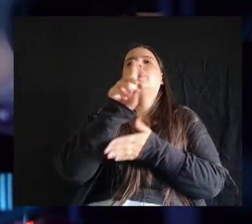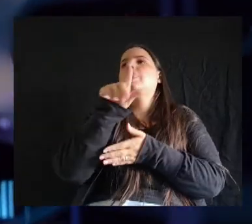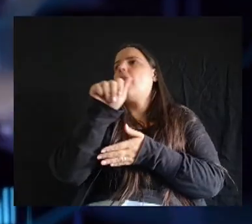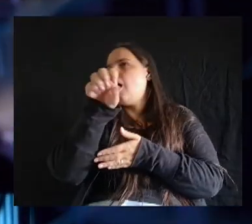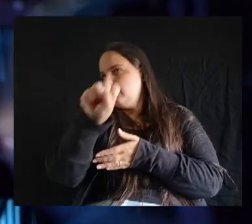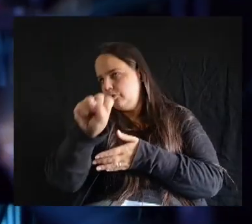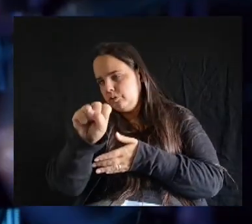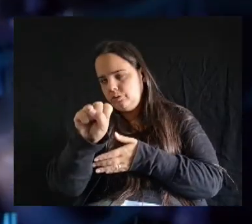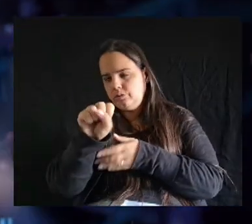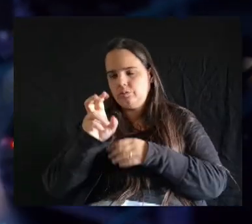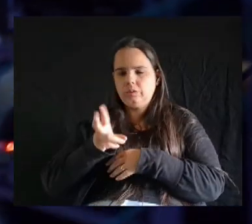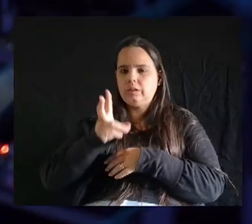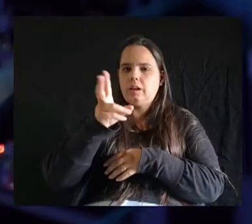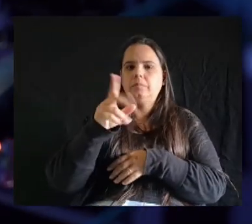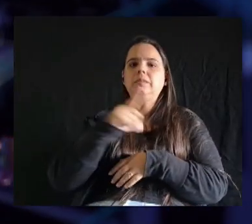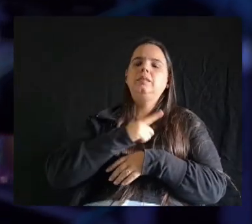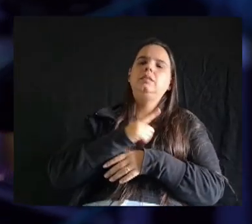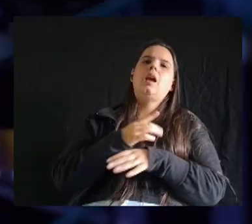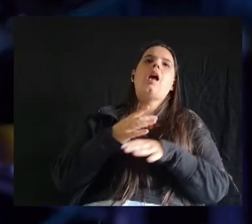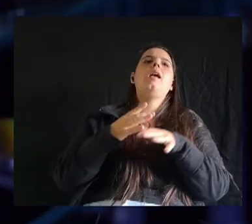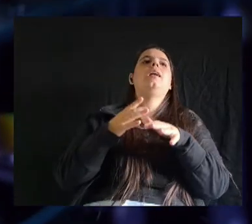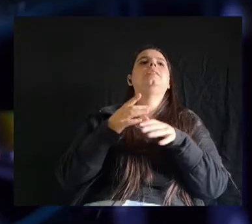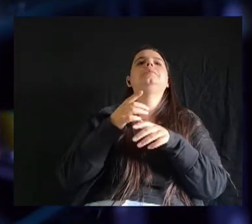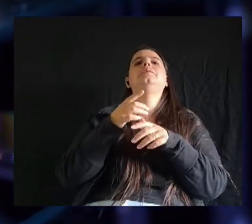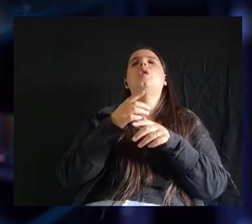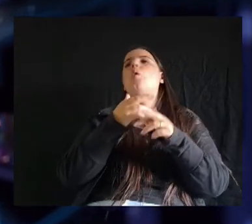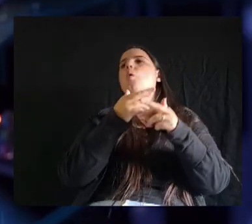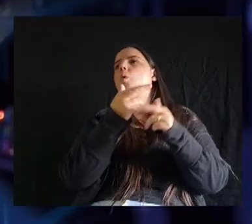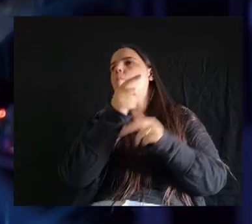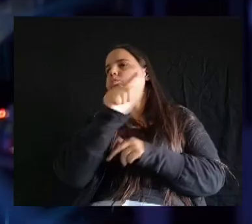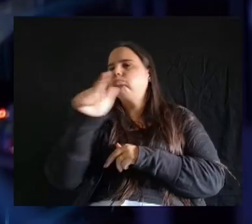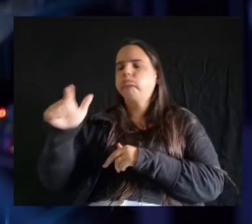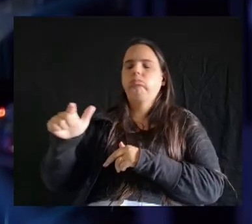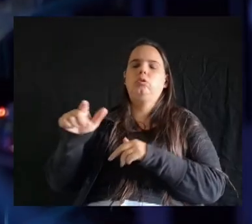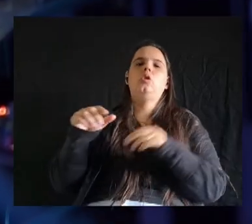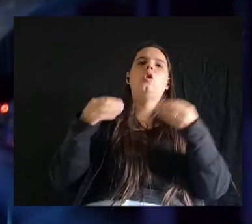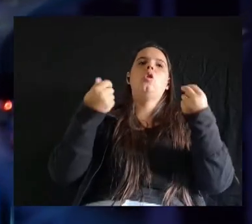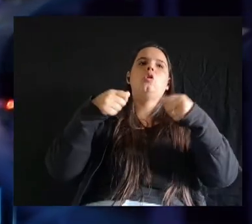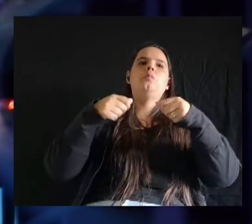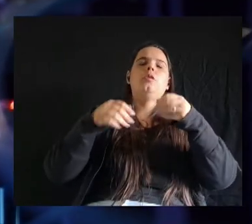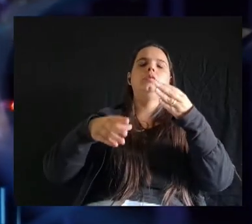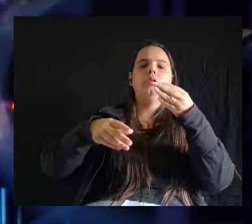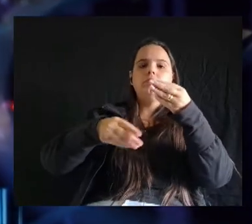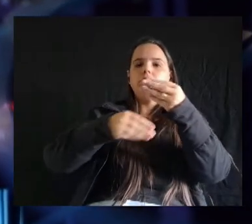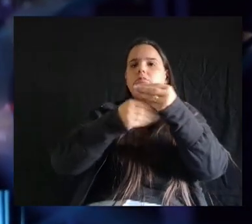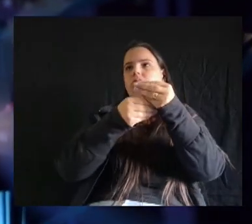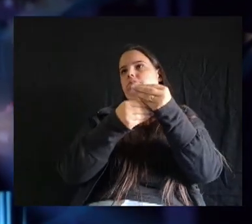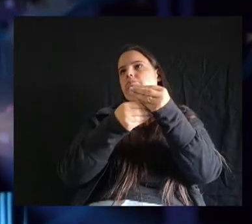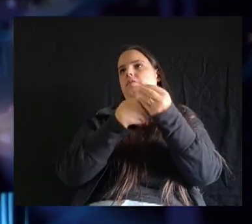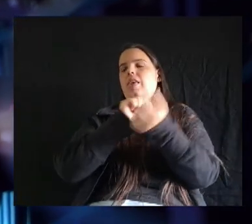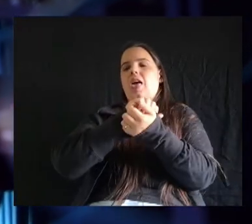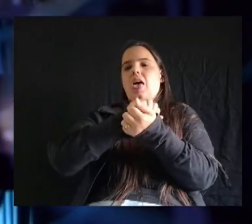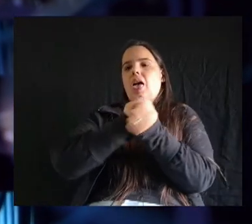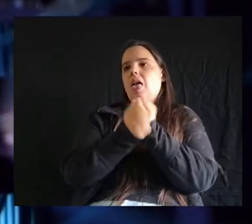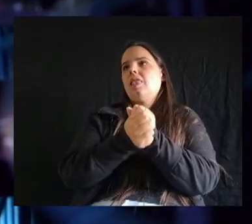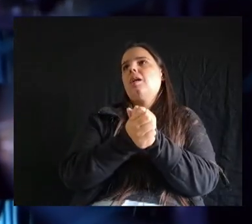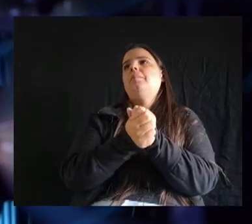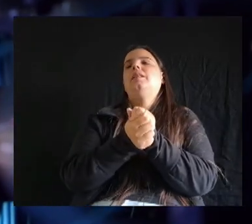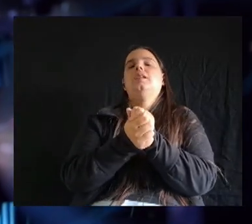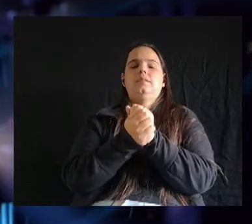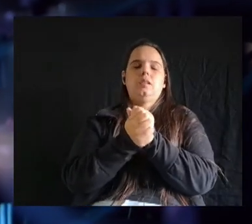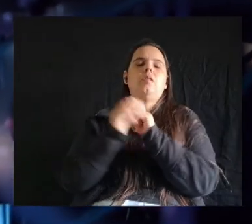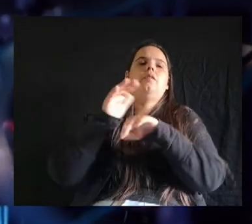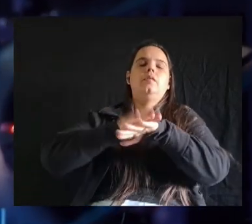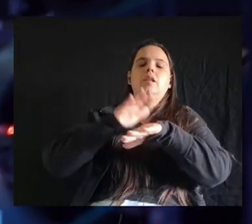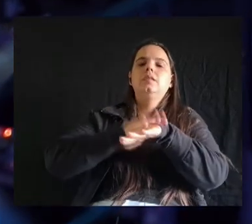existe uma flutuação. Então, a gente pode adaptar, né, a alocação dos recursos do data center de acordo com a demanda. Quando